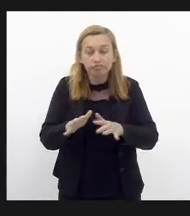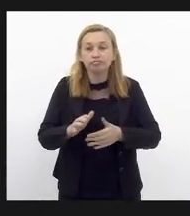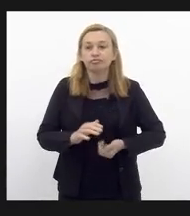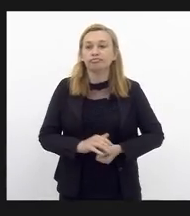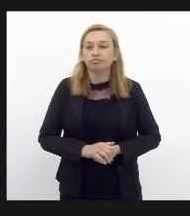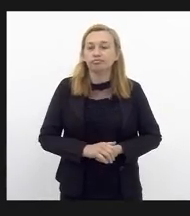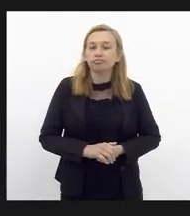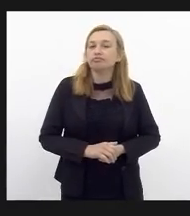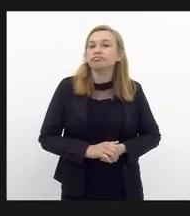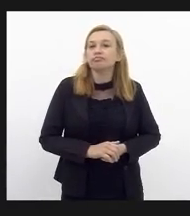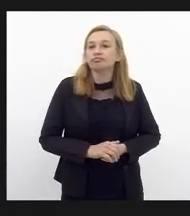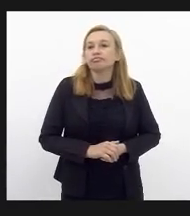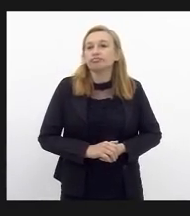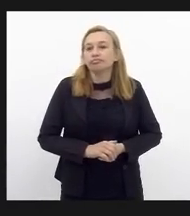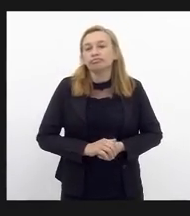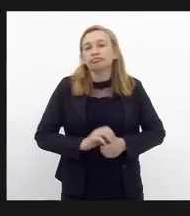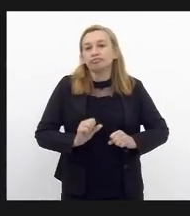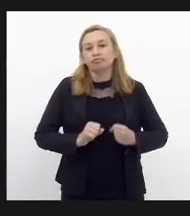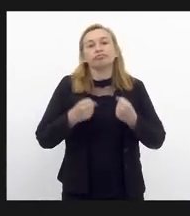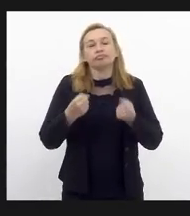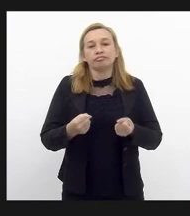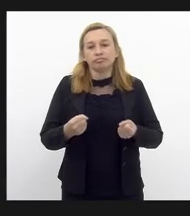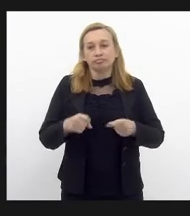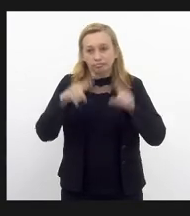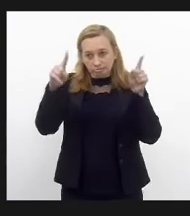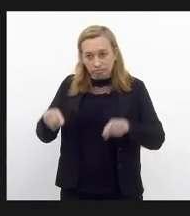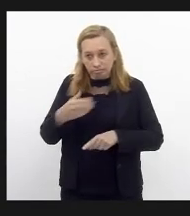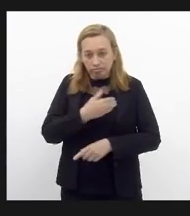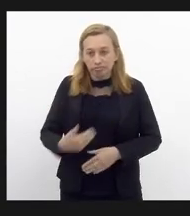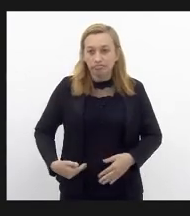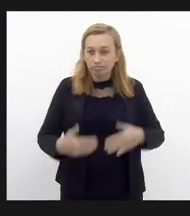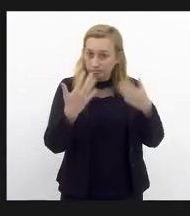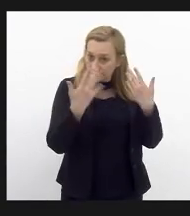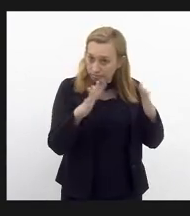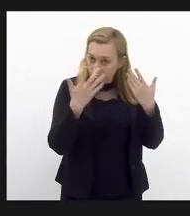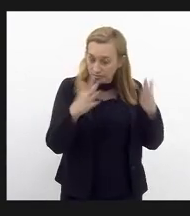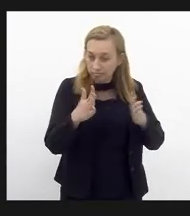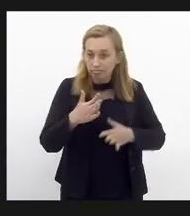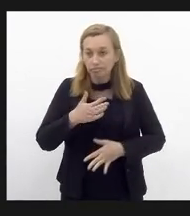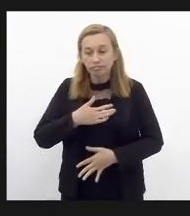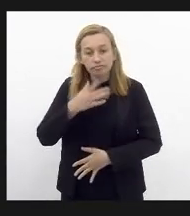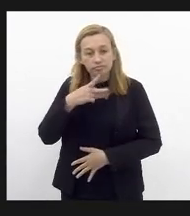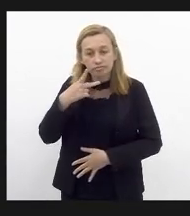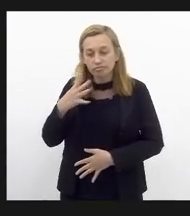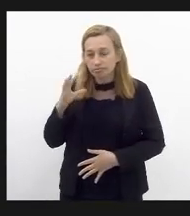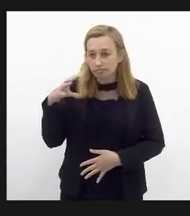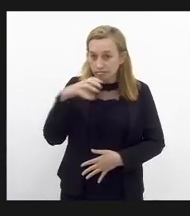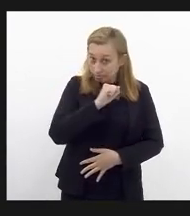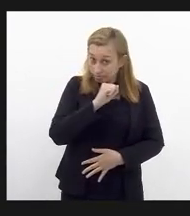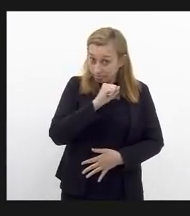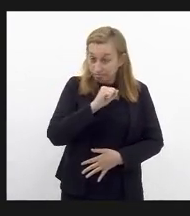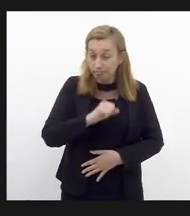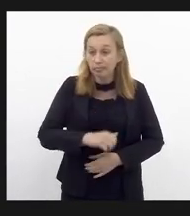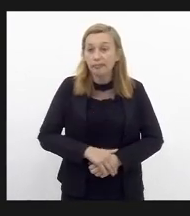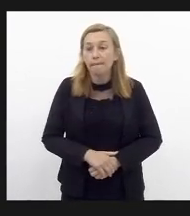acentuado na defesa do servidor público. Parabéns. A minha fala será muito rápida